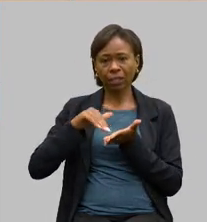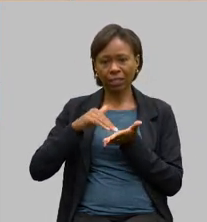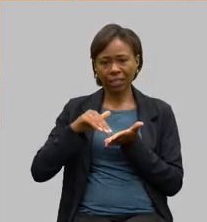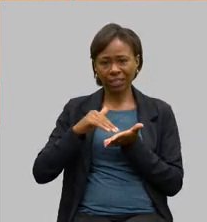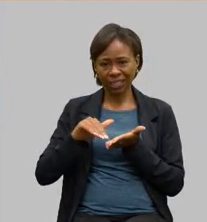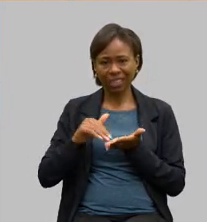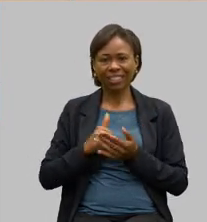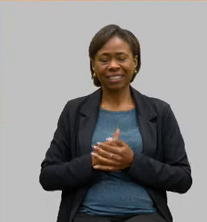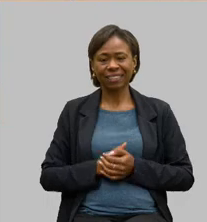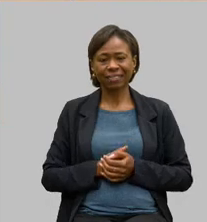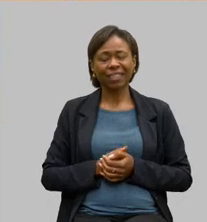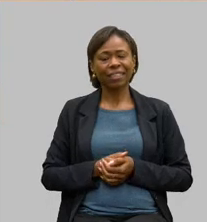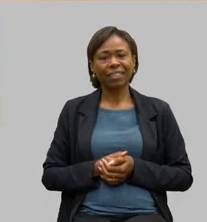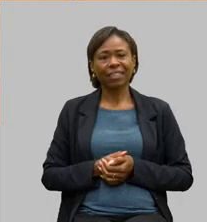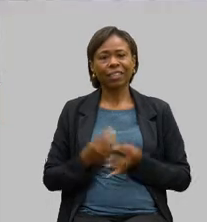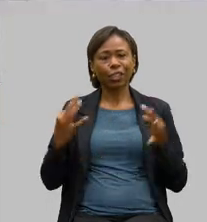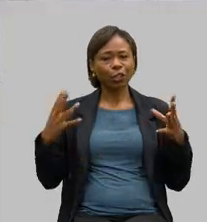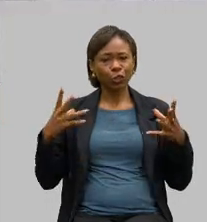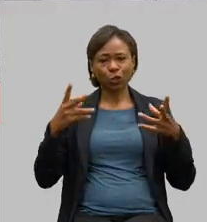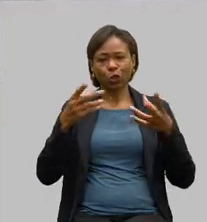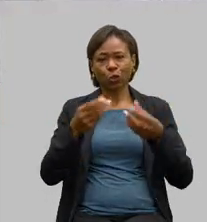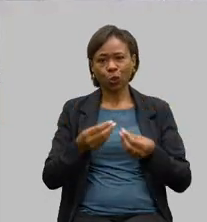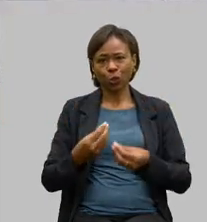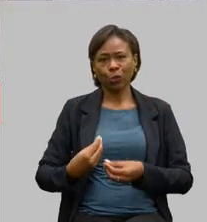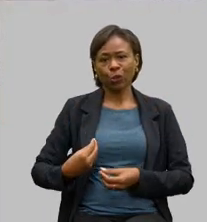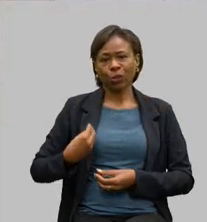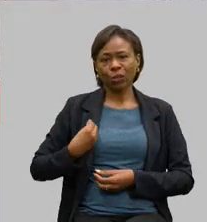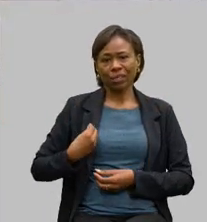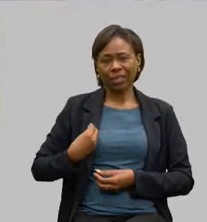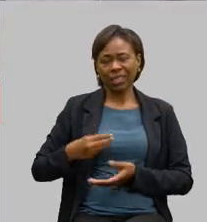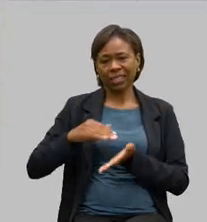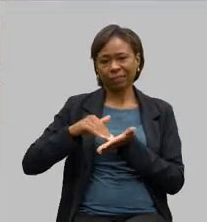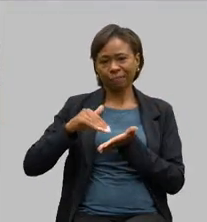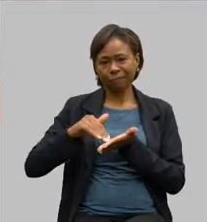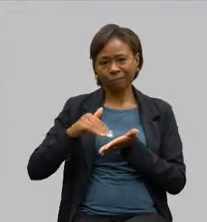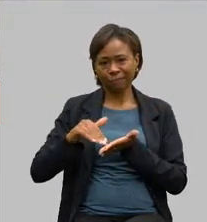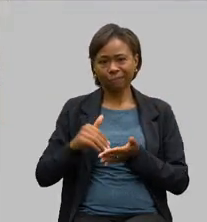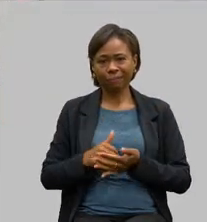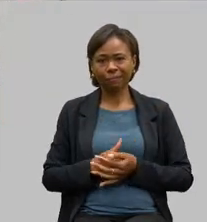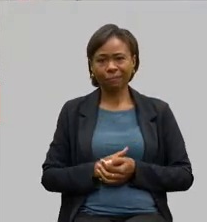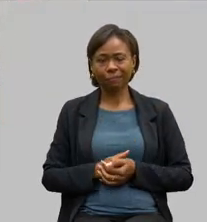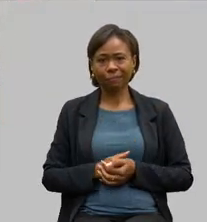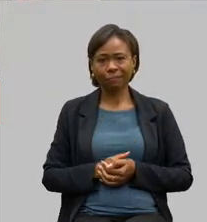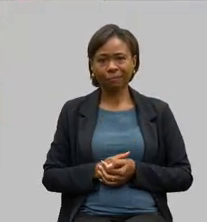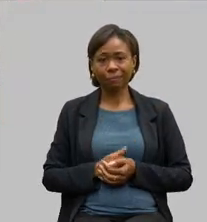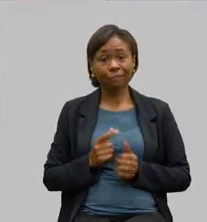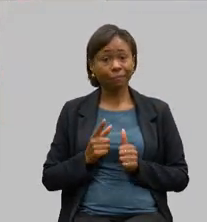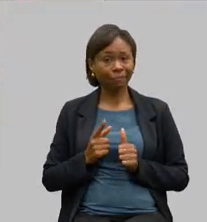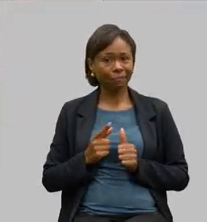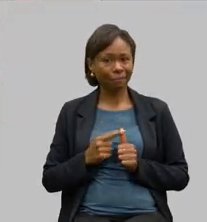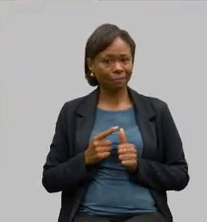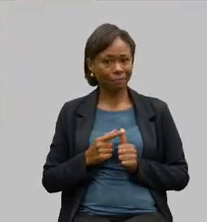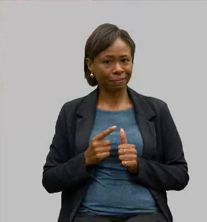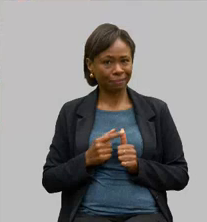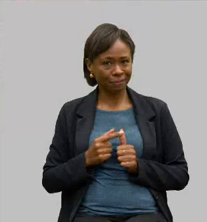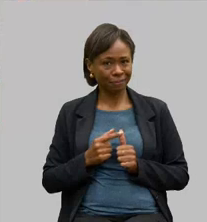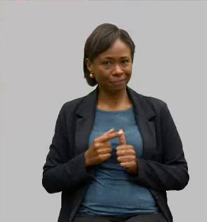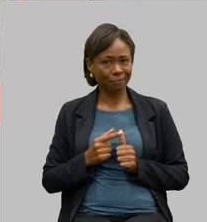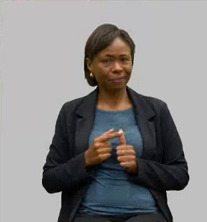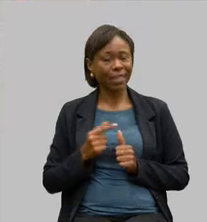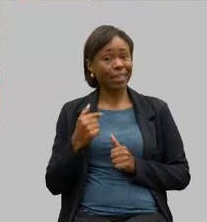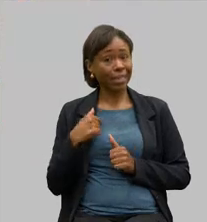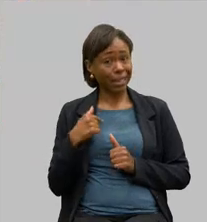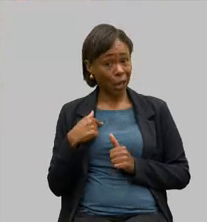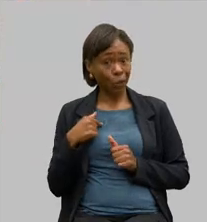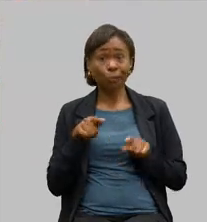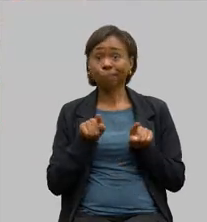dele saudar todos os que compõem Essa secretaria bom primeiro eu concordo de compartilho as preocupações